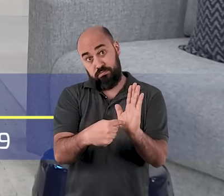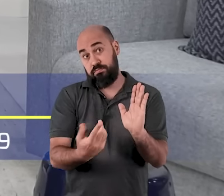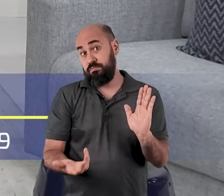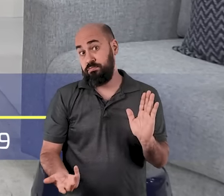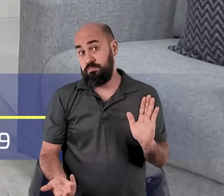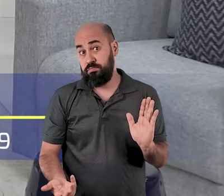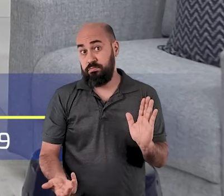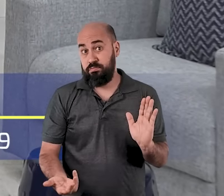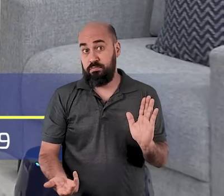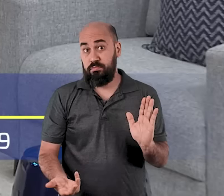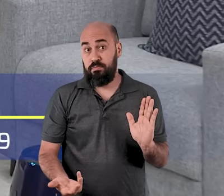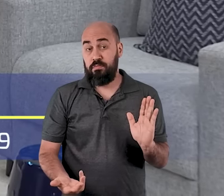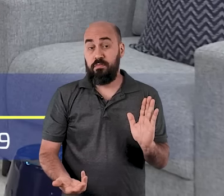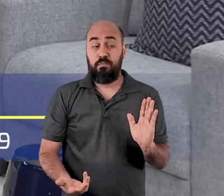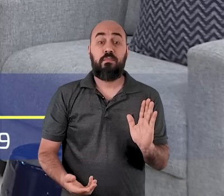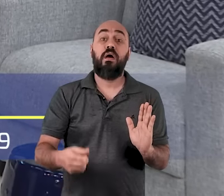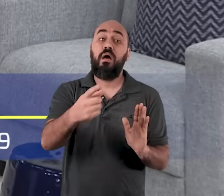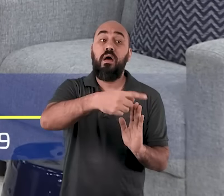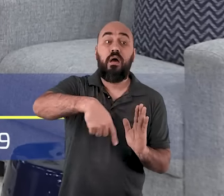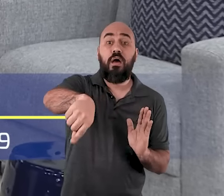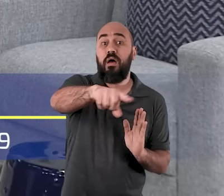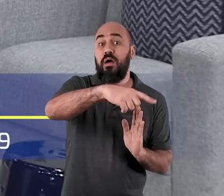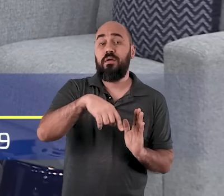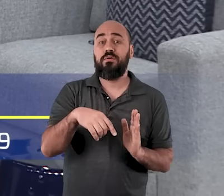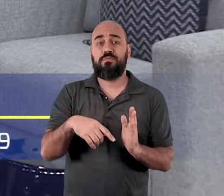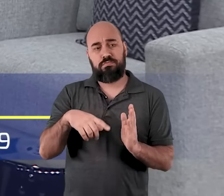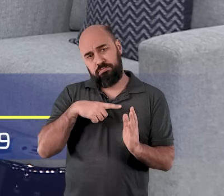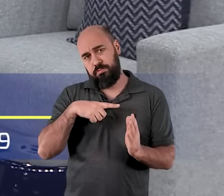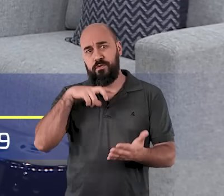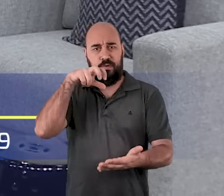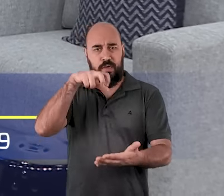castigo. Aqueles que, em ato